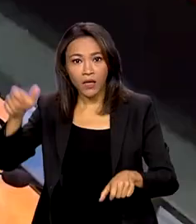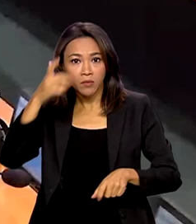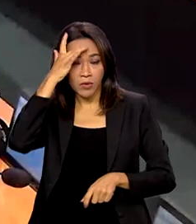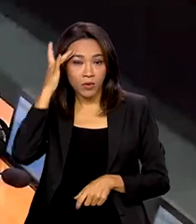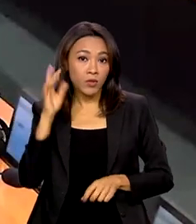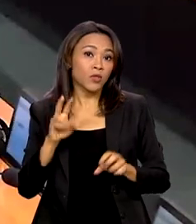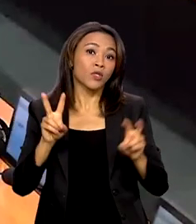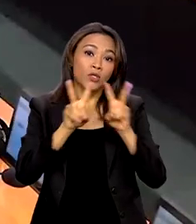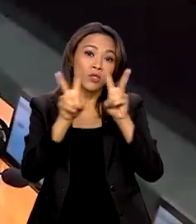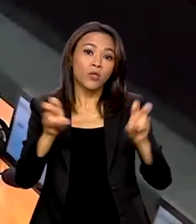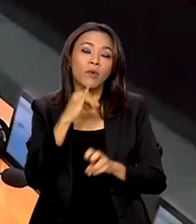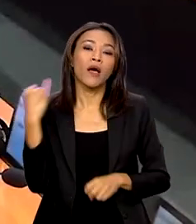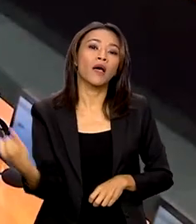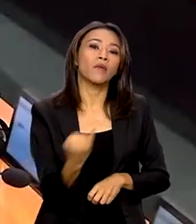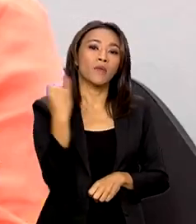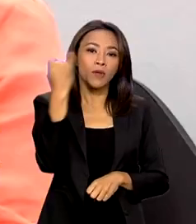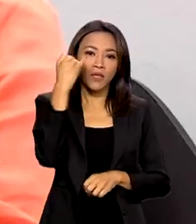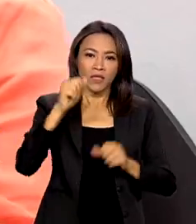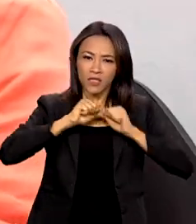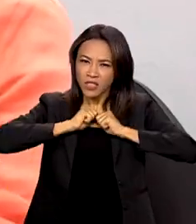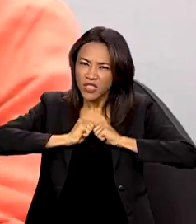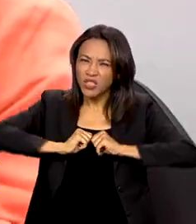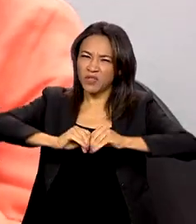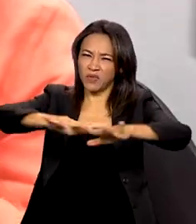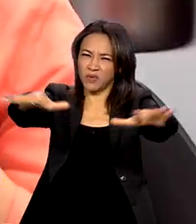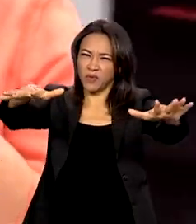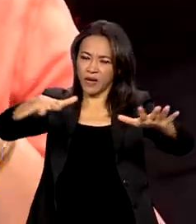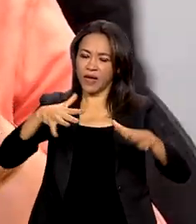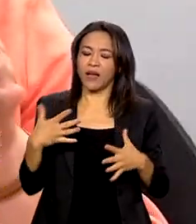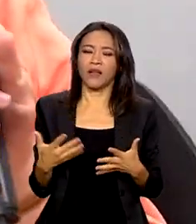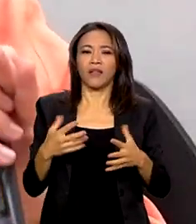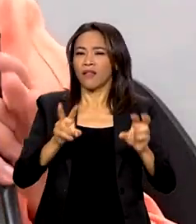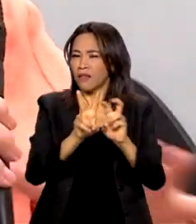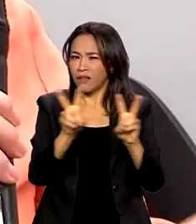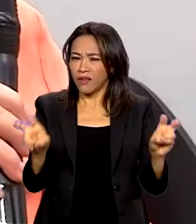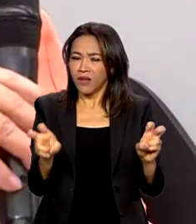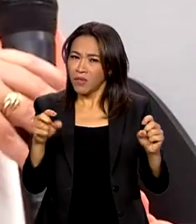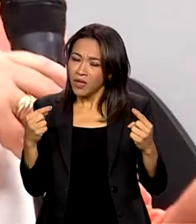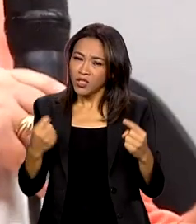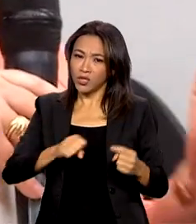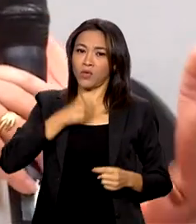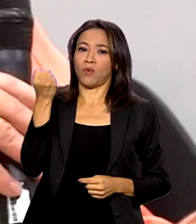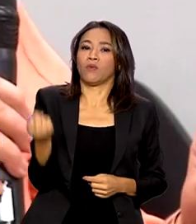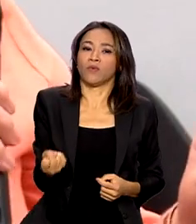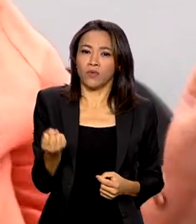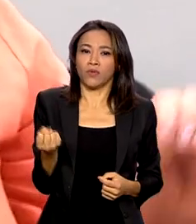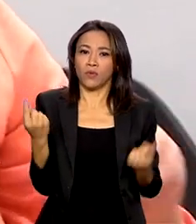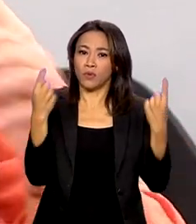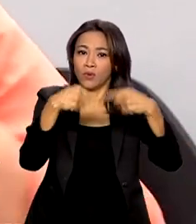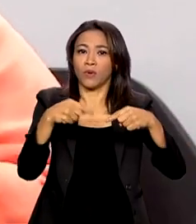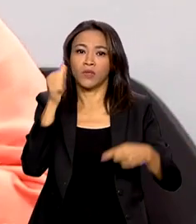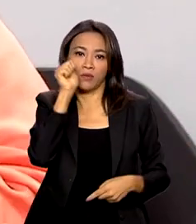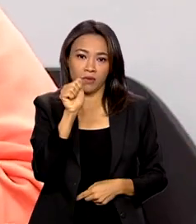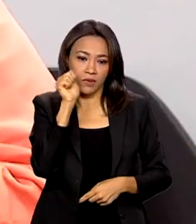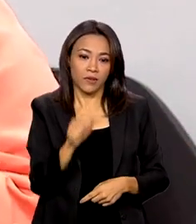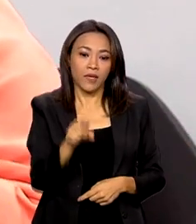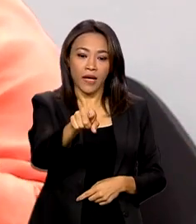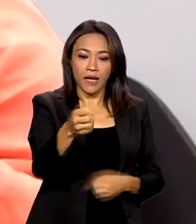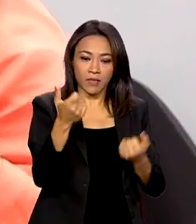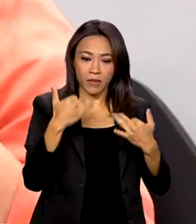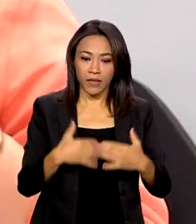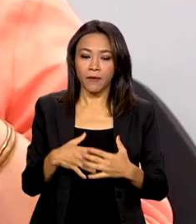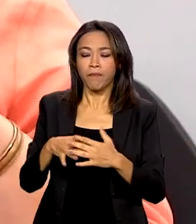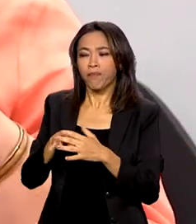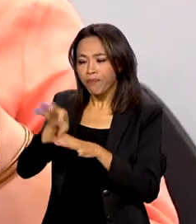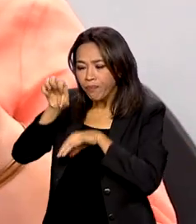importância de combater a disseminação deste tipo de conteúdo nas redes sociais. Se de um lado a gente pega os números do